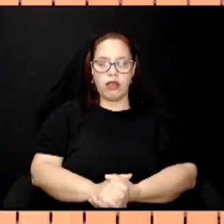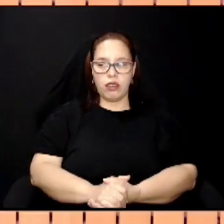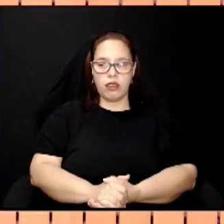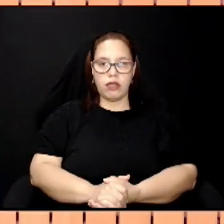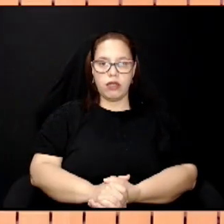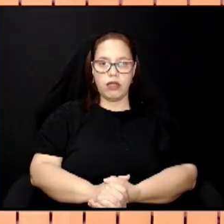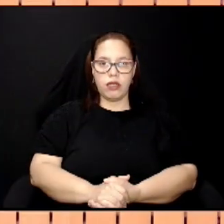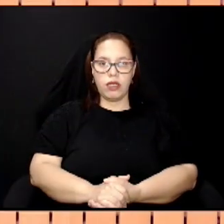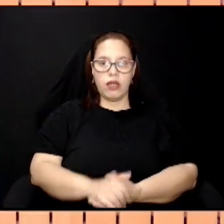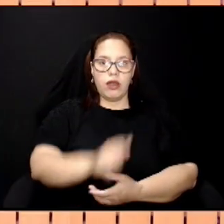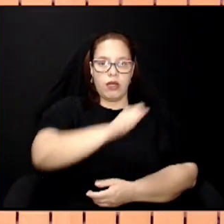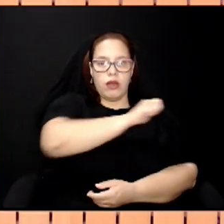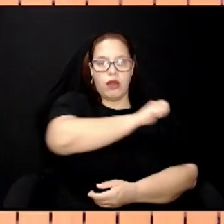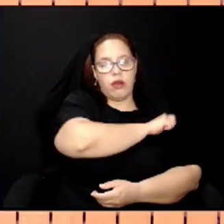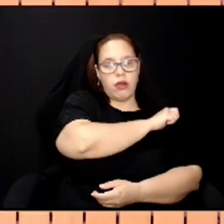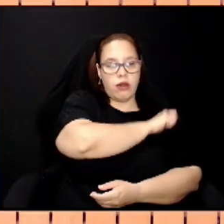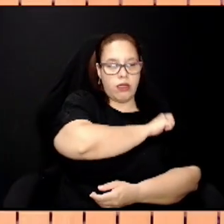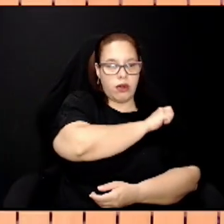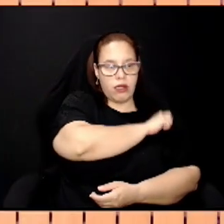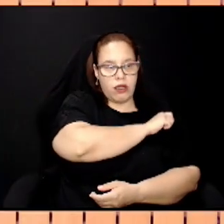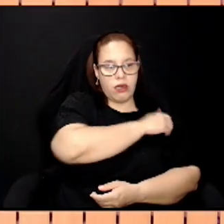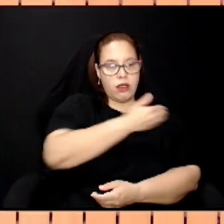alunos, amigos,